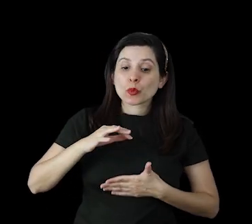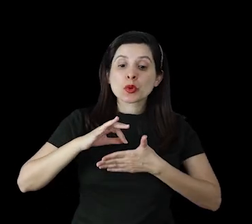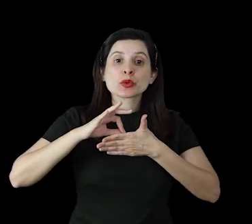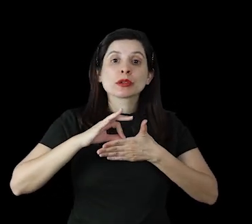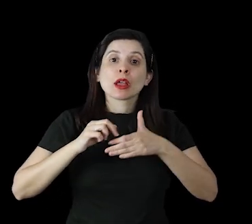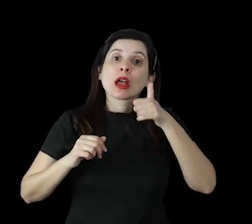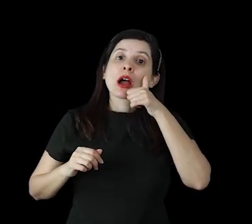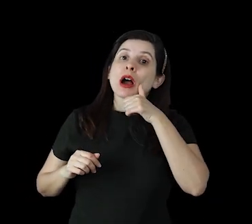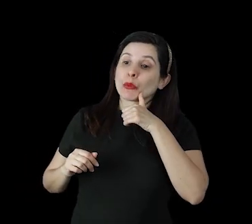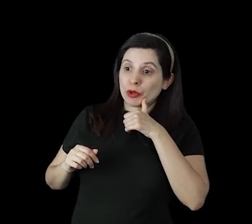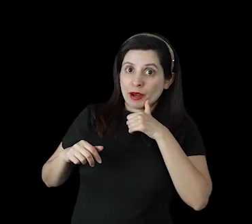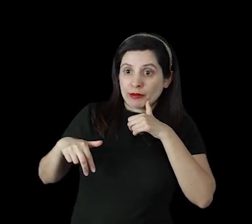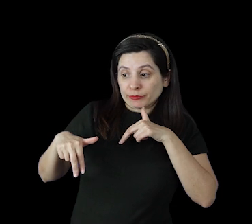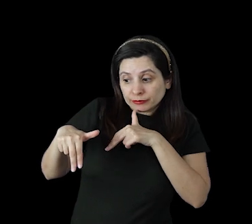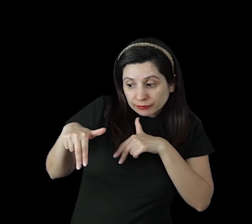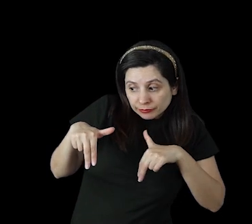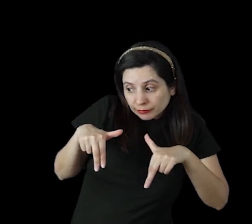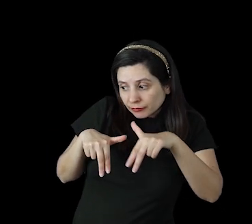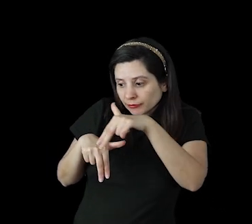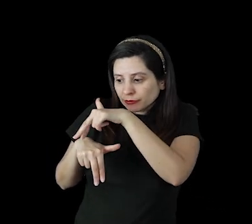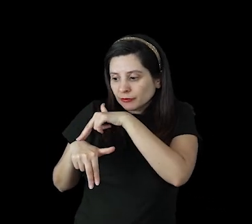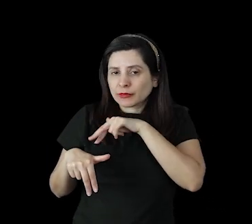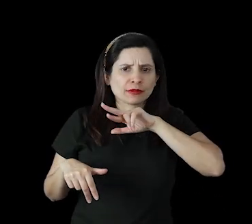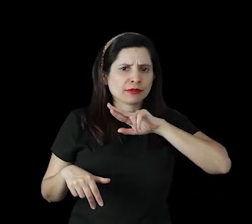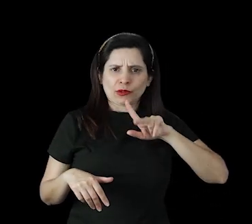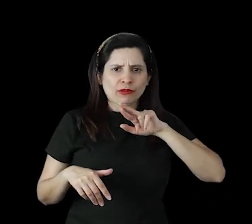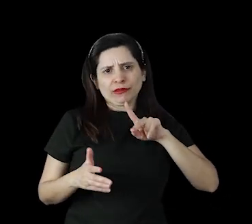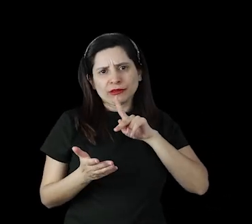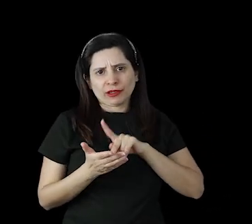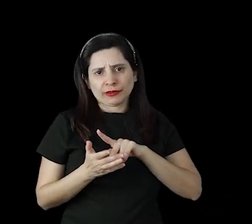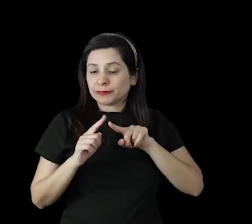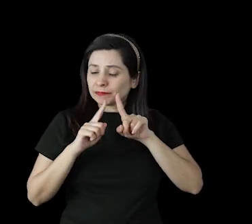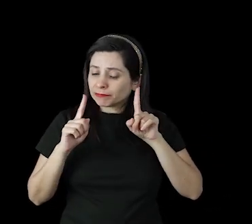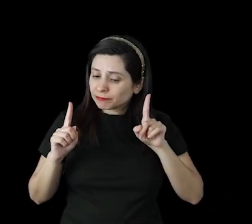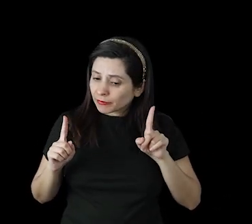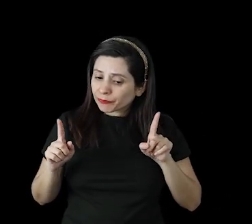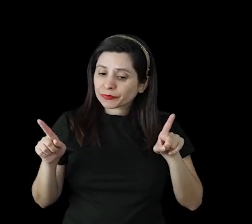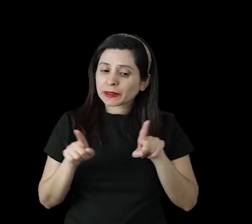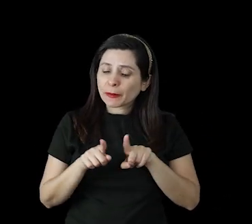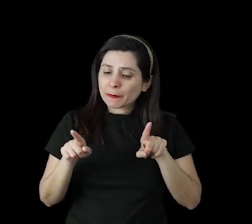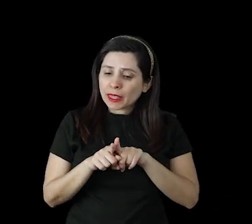e a mulher está ao redor. Quando não é totalmente verdade, mas também